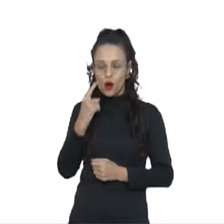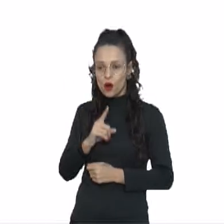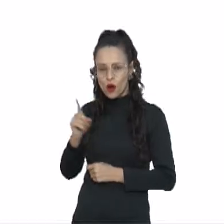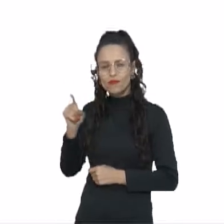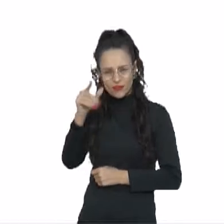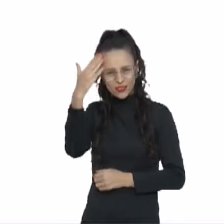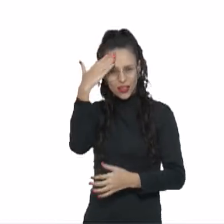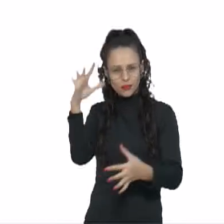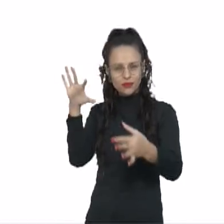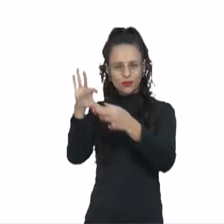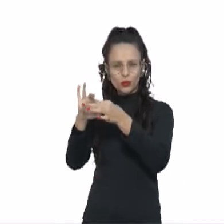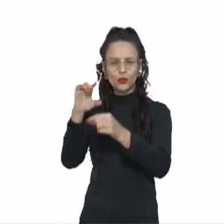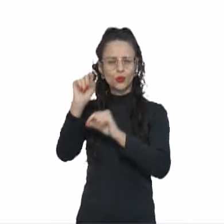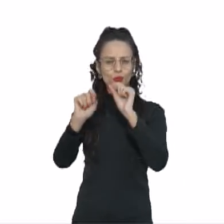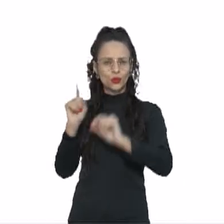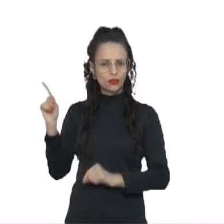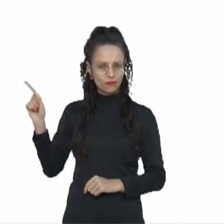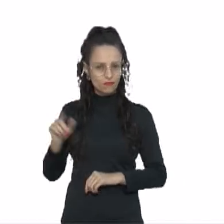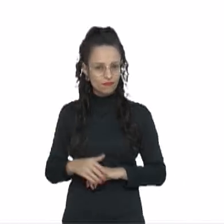essa imagem?